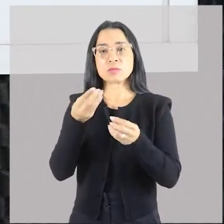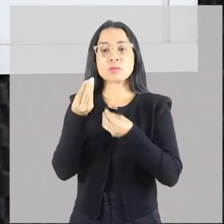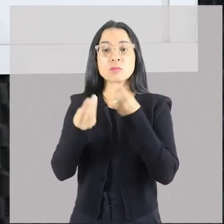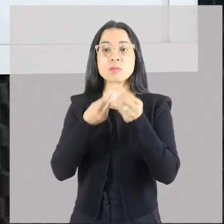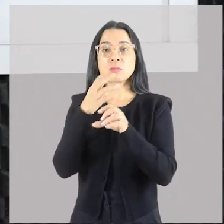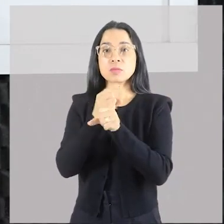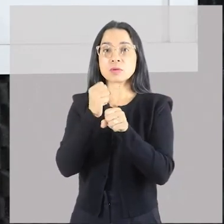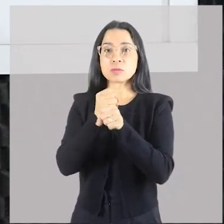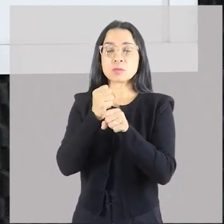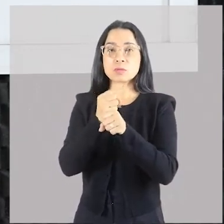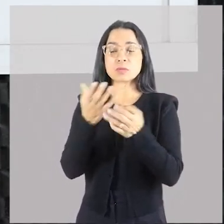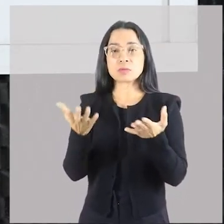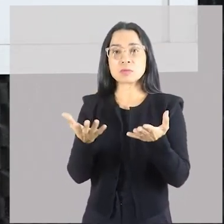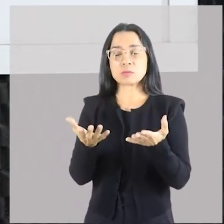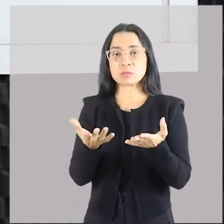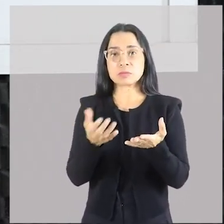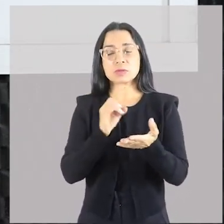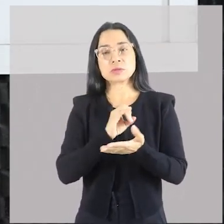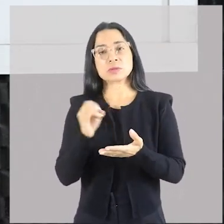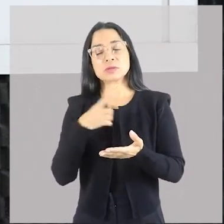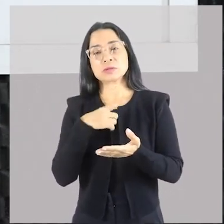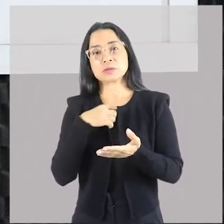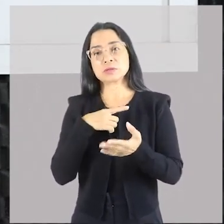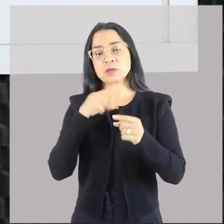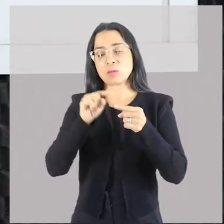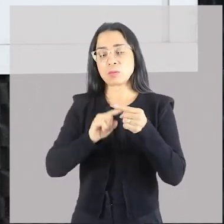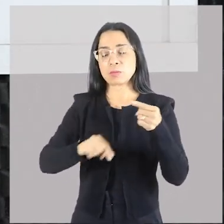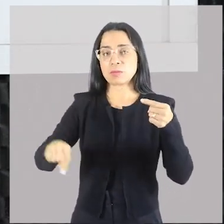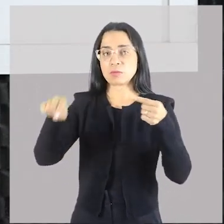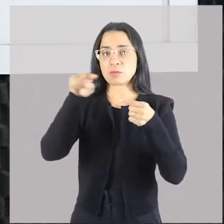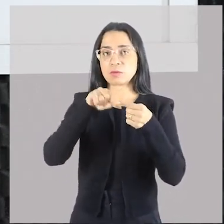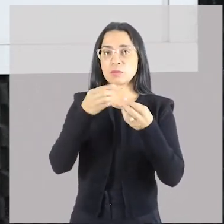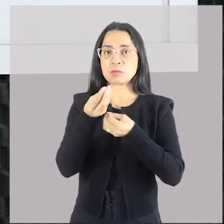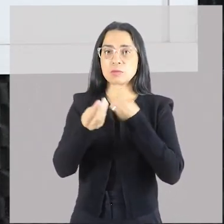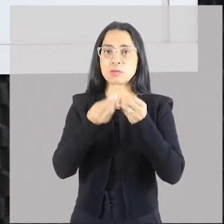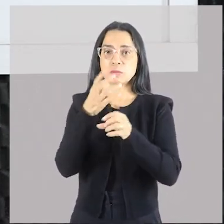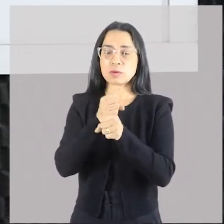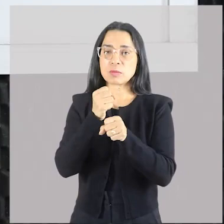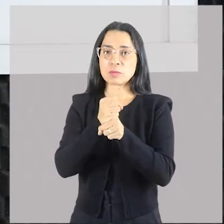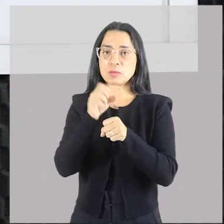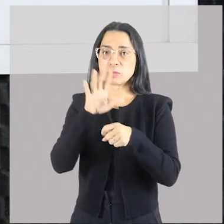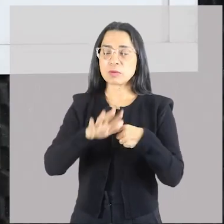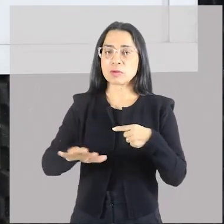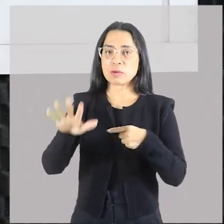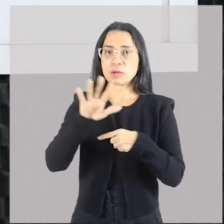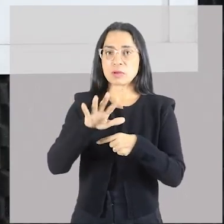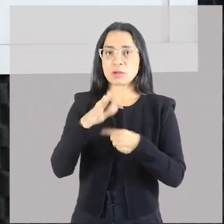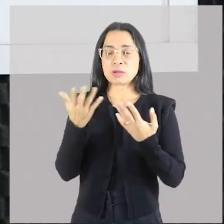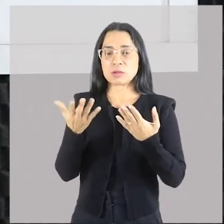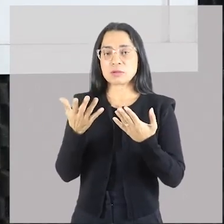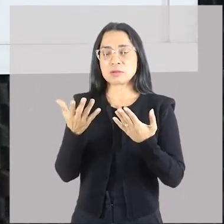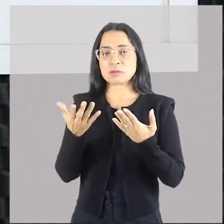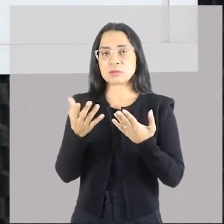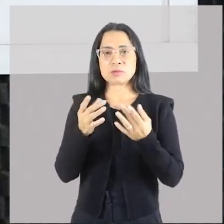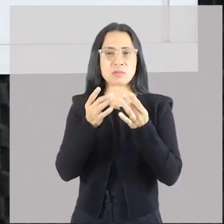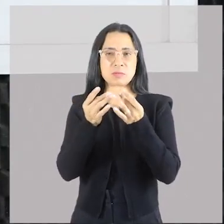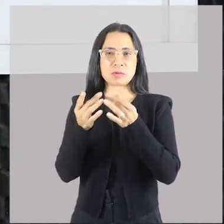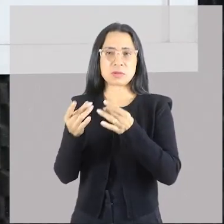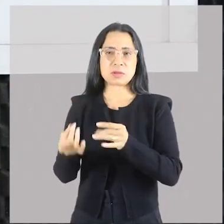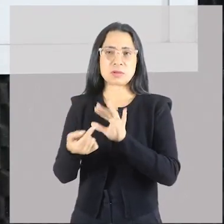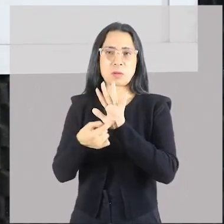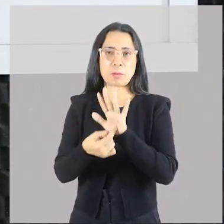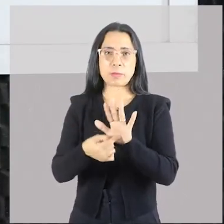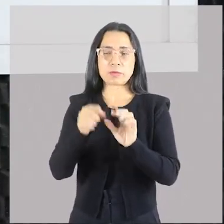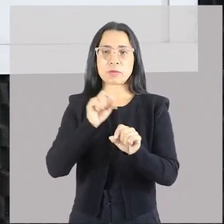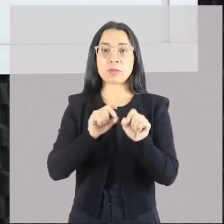que eu calculo? Se eu tiver um círculo, como é que eu calculo a área de um círculo? A gente não vai entrar muitos detalhes em